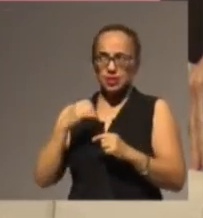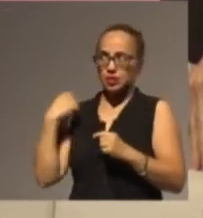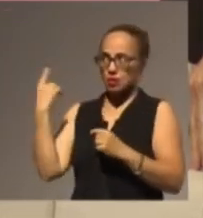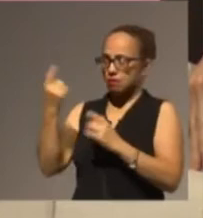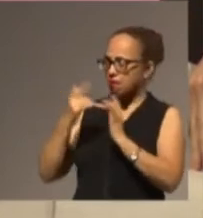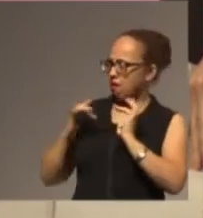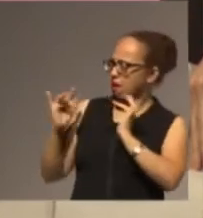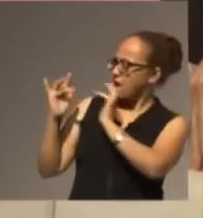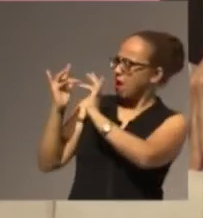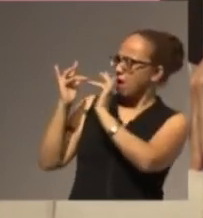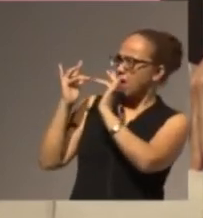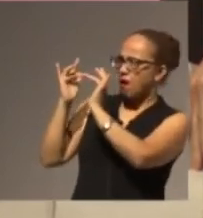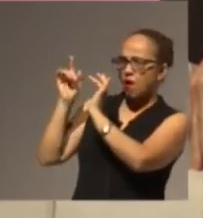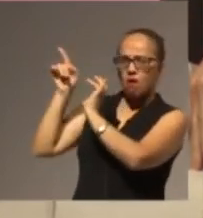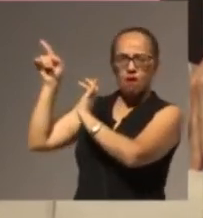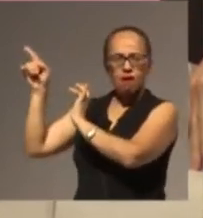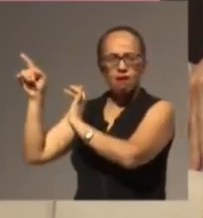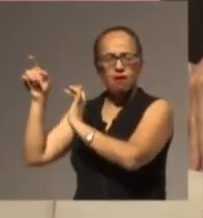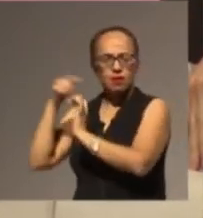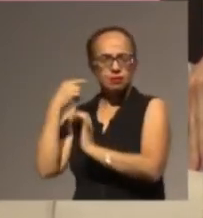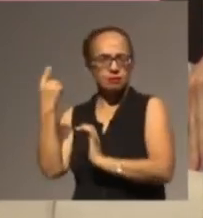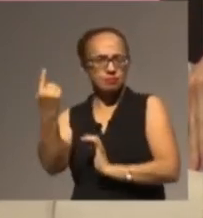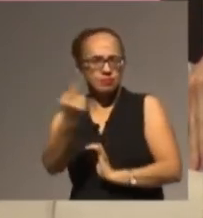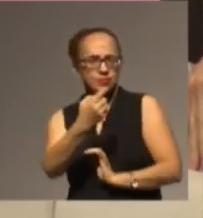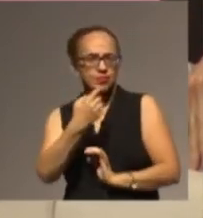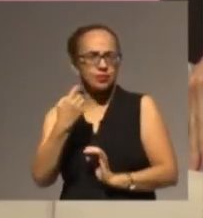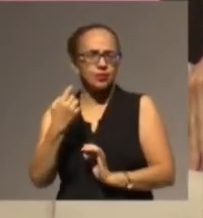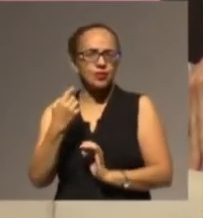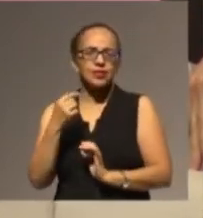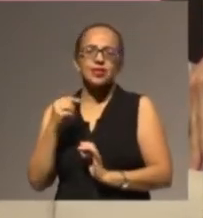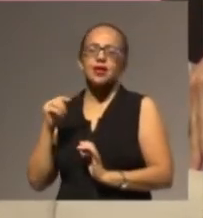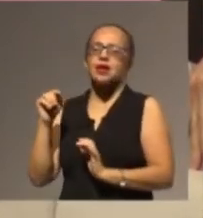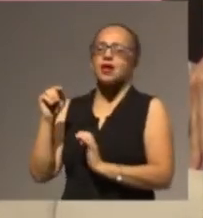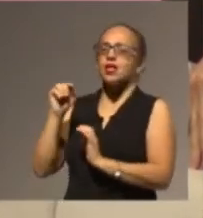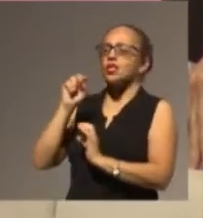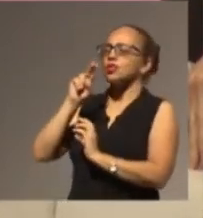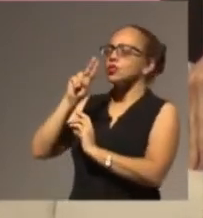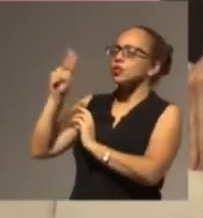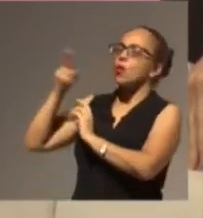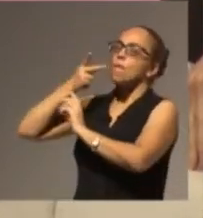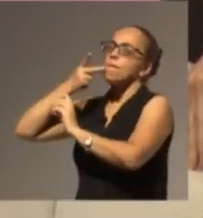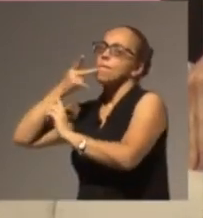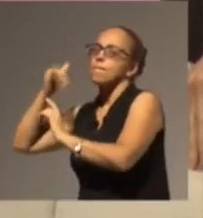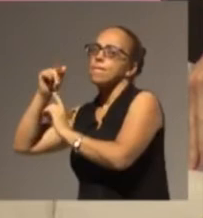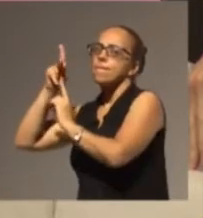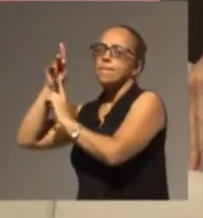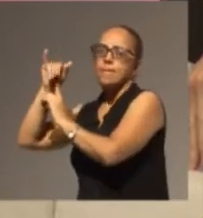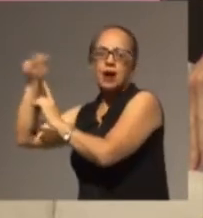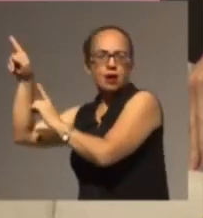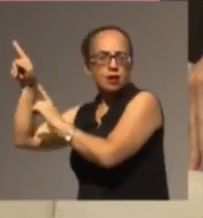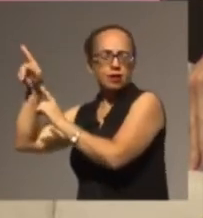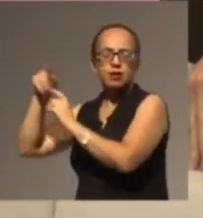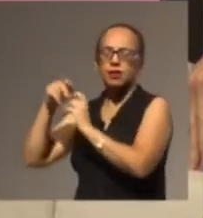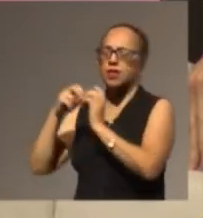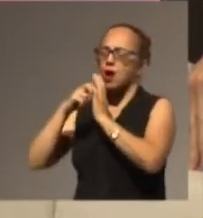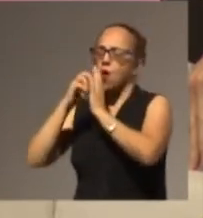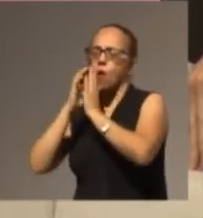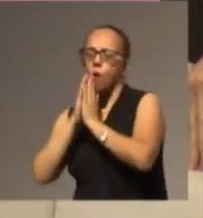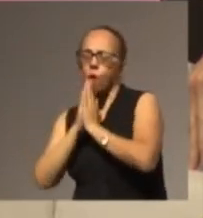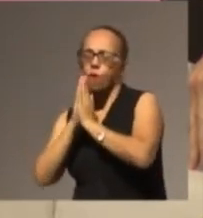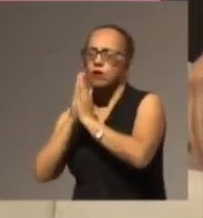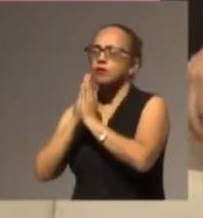com Ele, nós o chamamos por Pai, e numa oração colocamos um